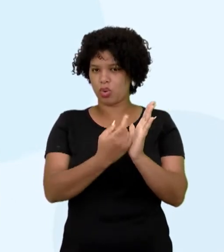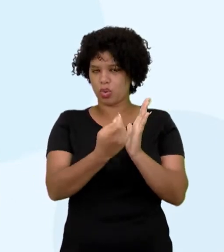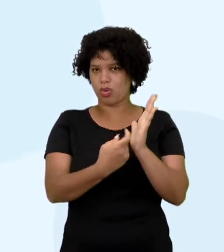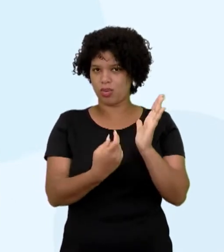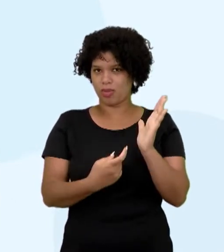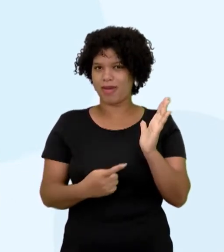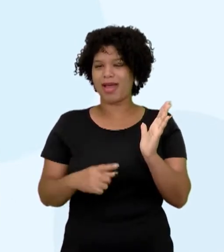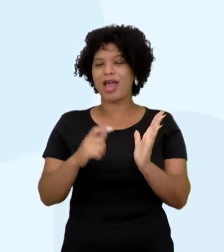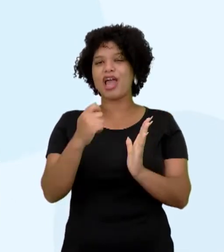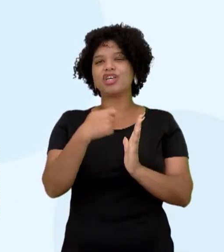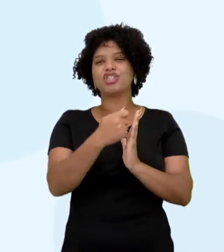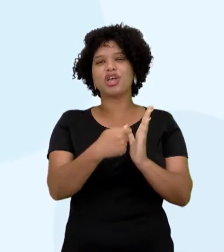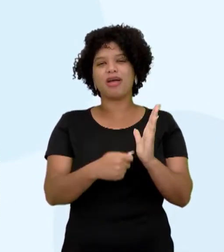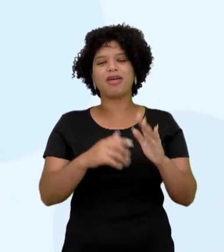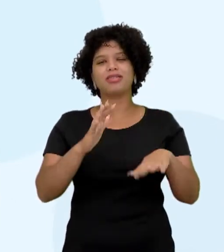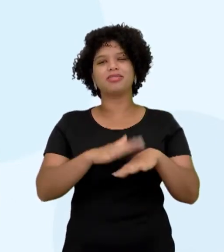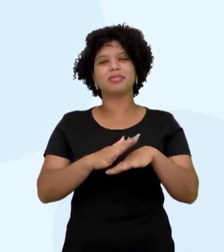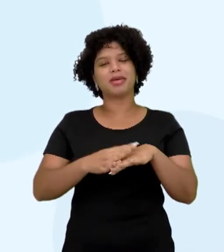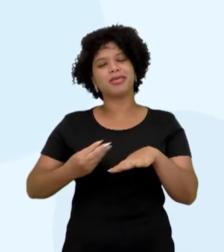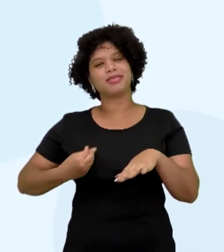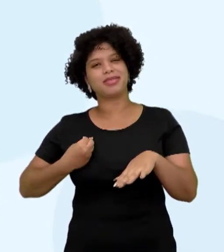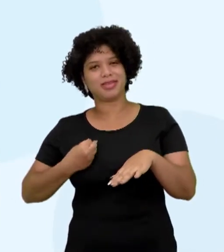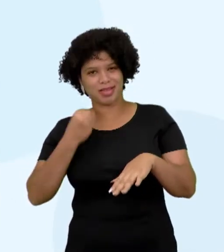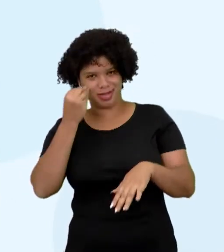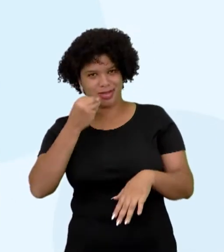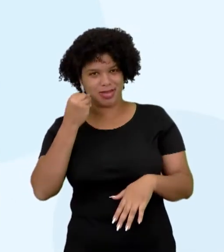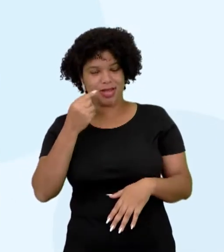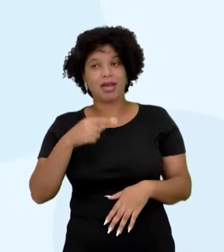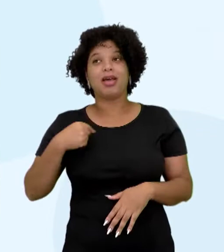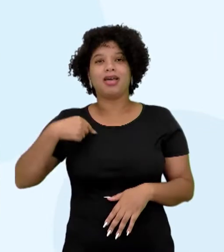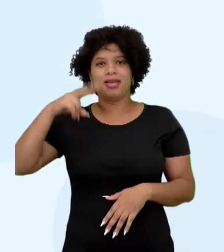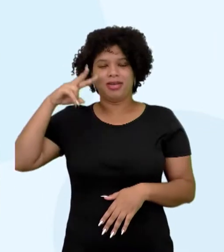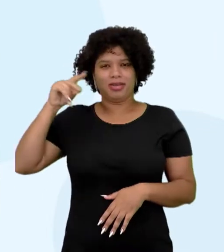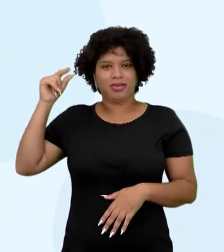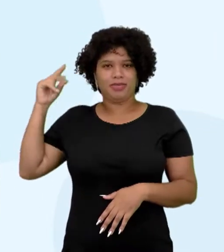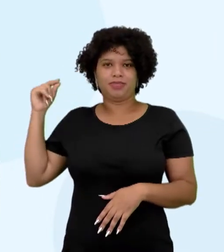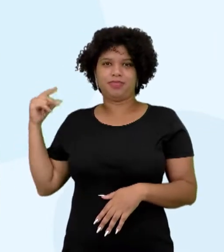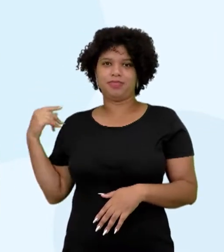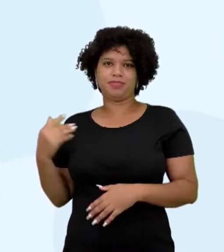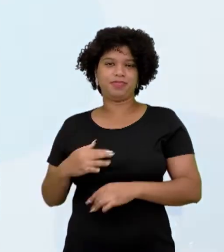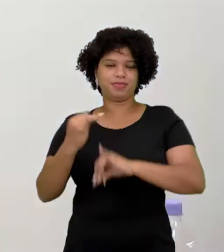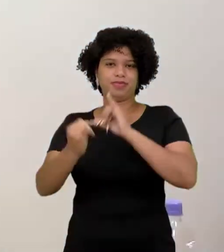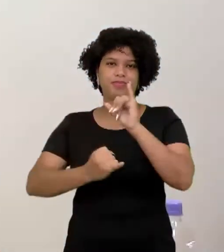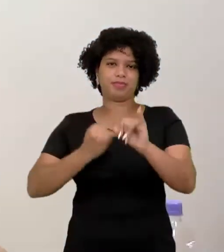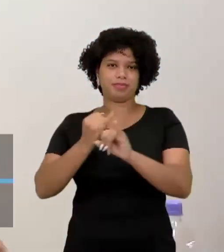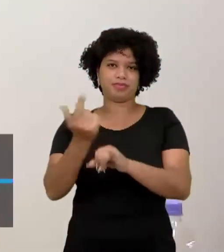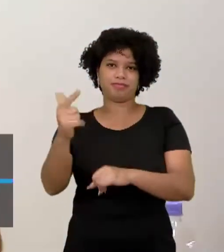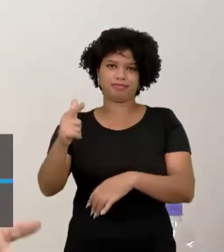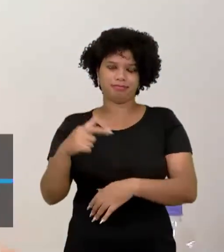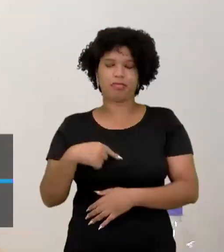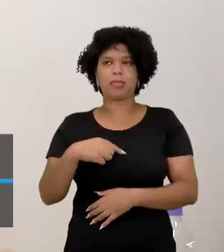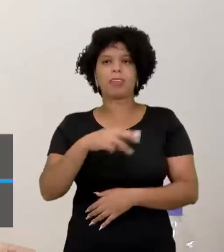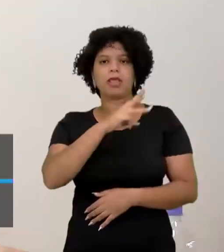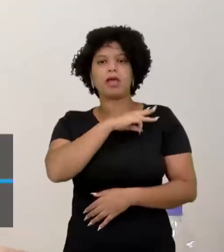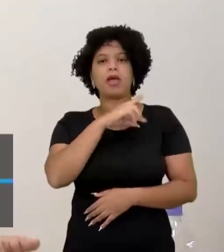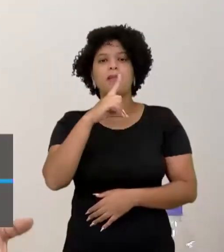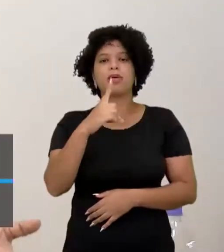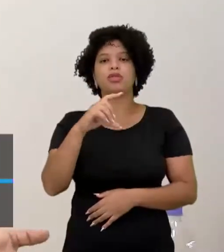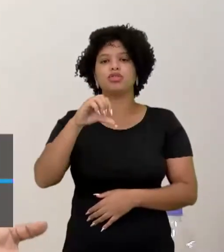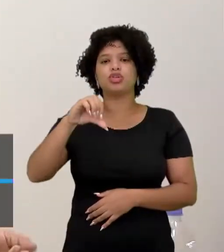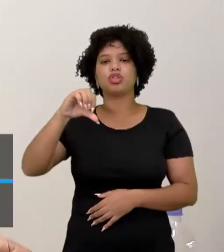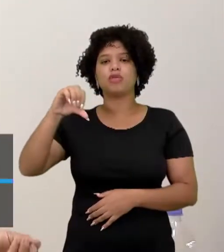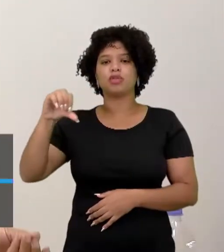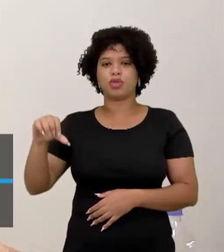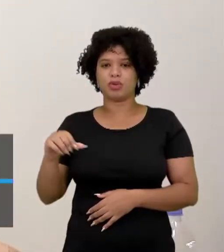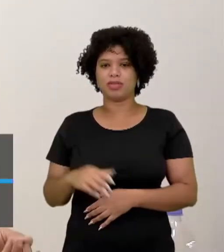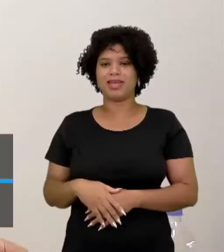o nosso diário de práticas e vivências, né? Eu lembro que na minha época não tinha internet, eu terminei o ensino médio em 1999, ou